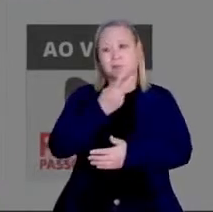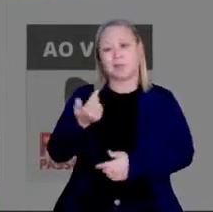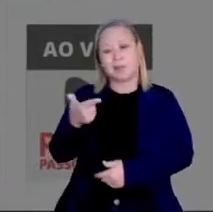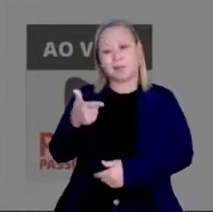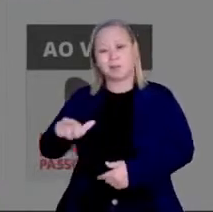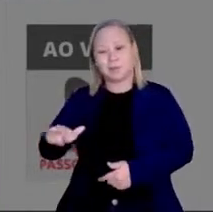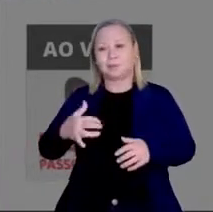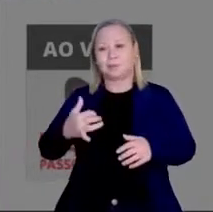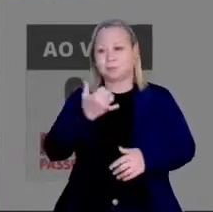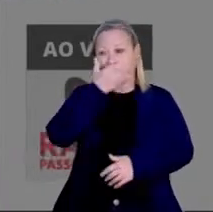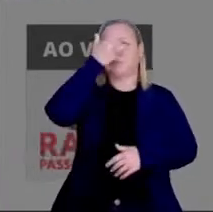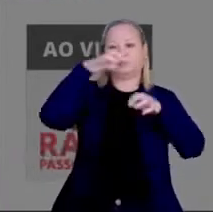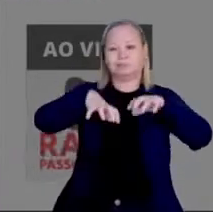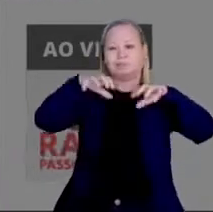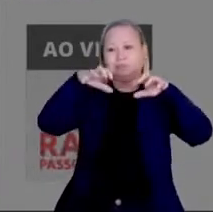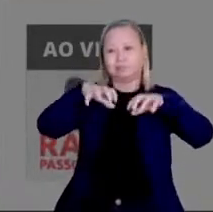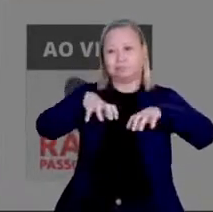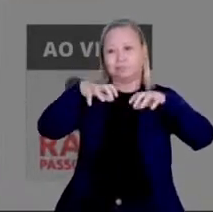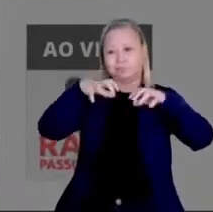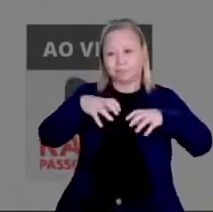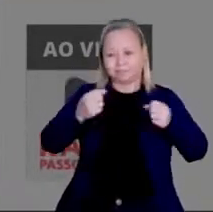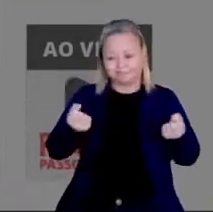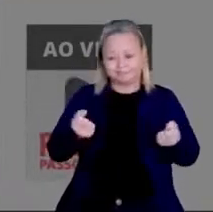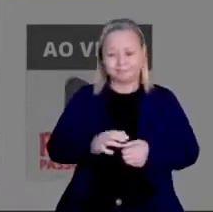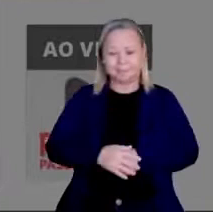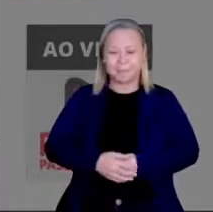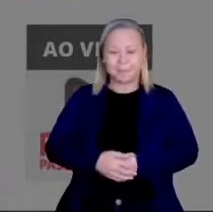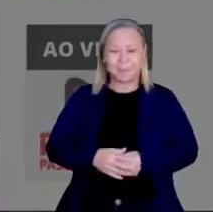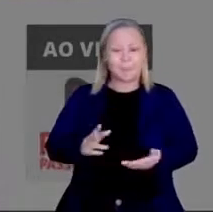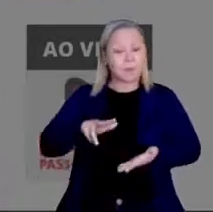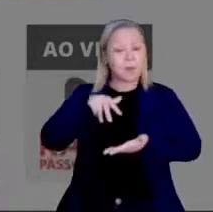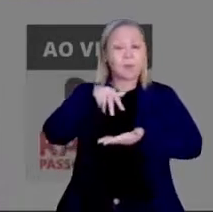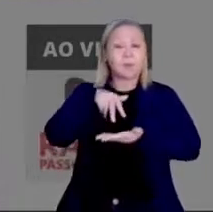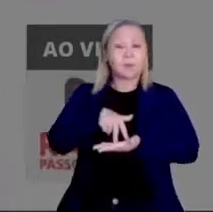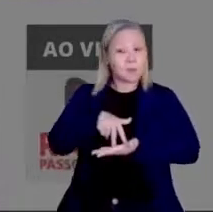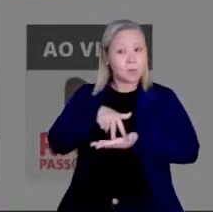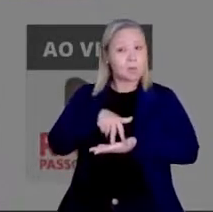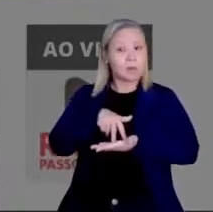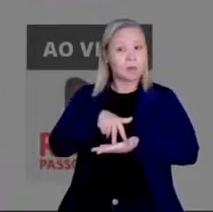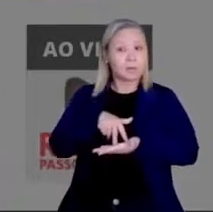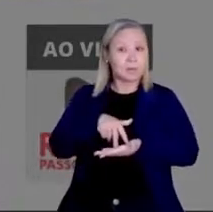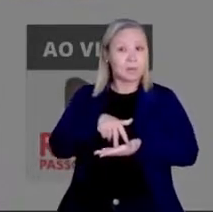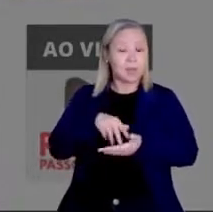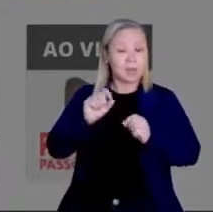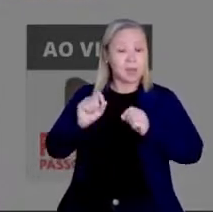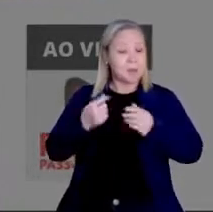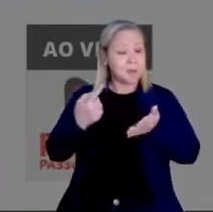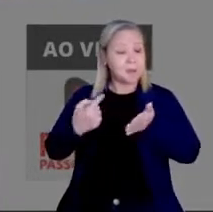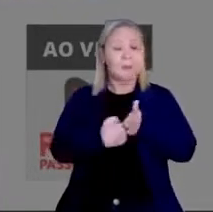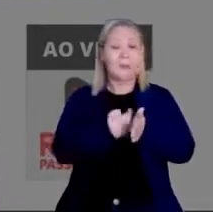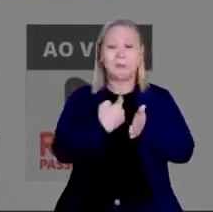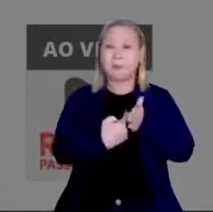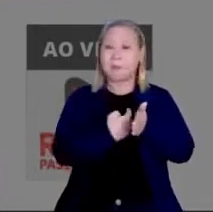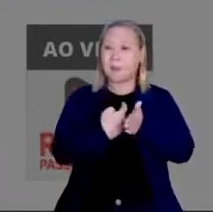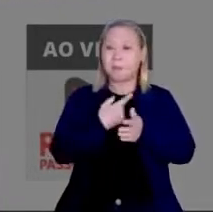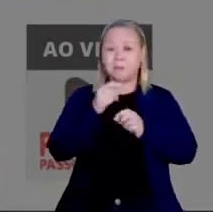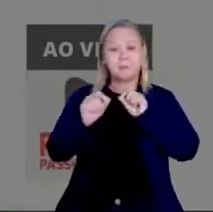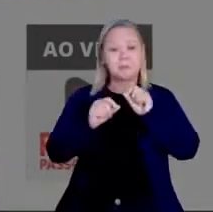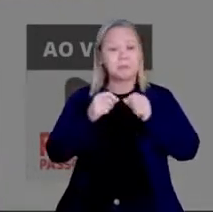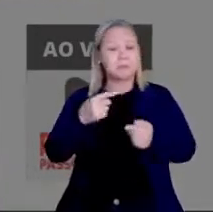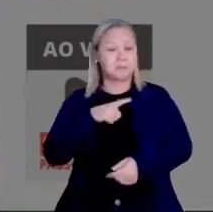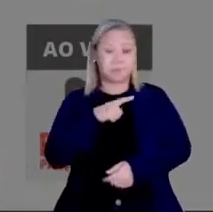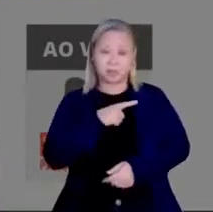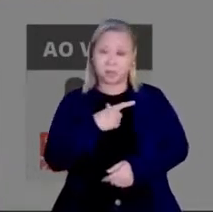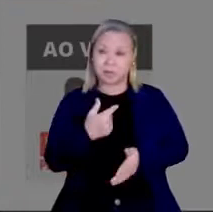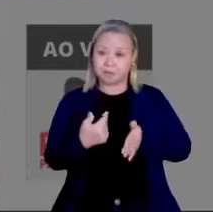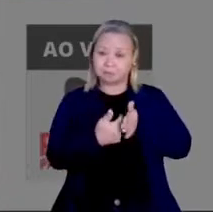profissionais das emissoras que vão também retransmitir essa entrevista. A Rádio Vida, 105,1 FM de Passos